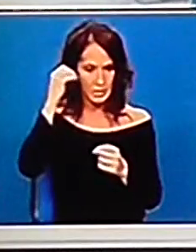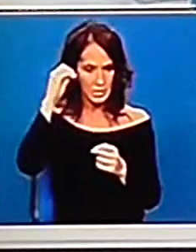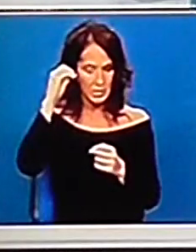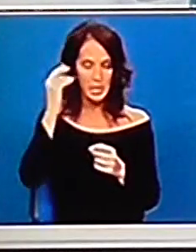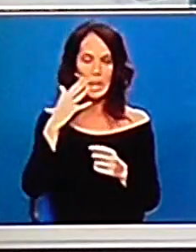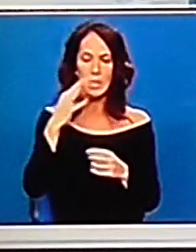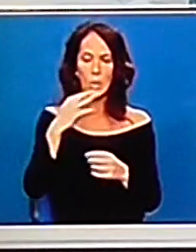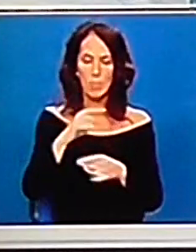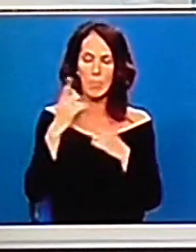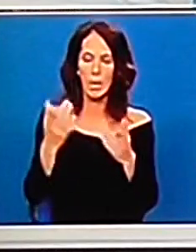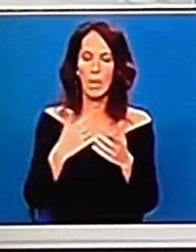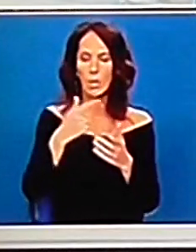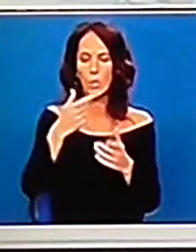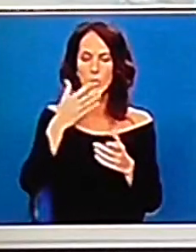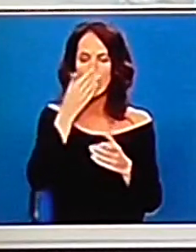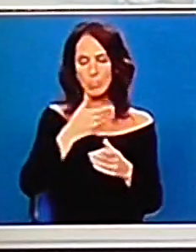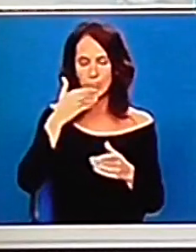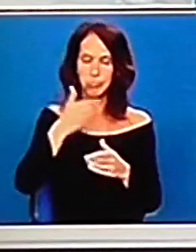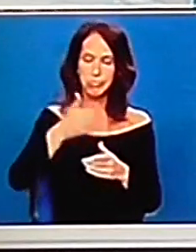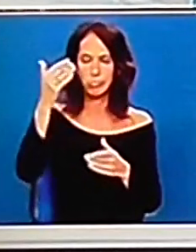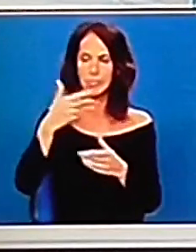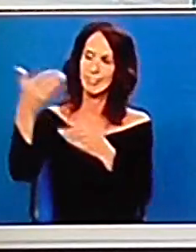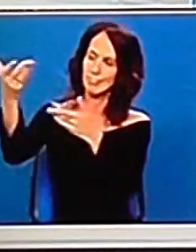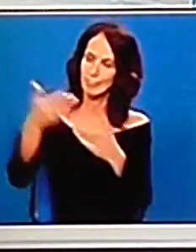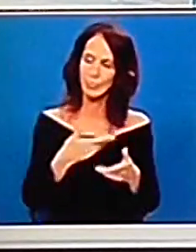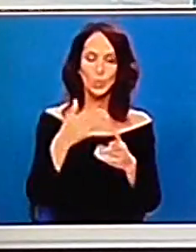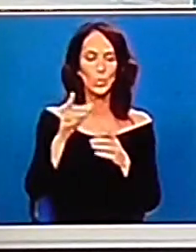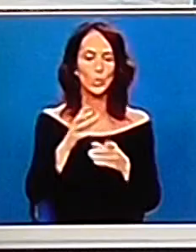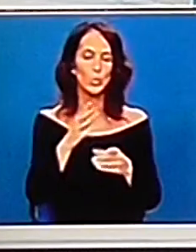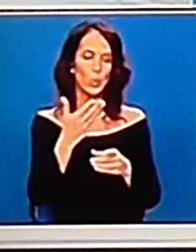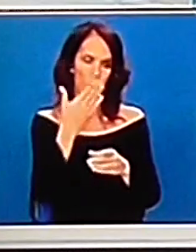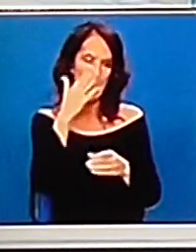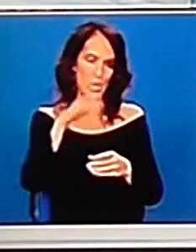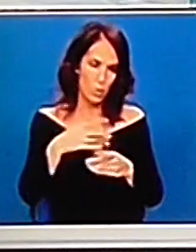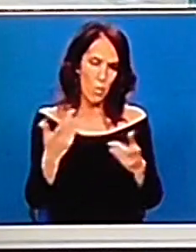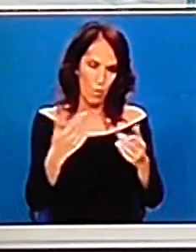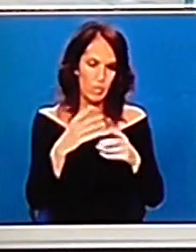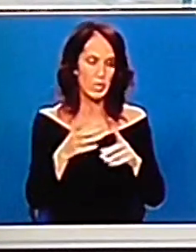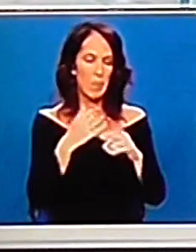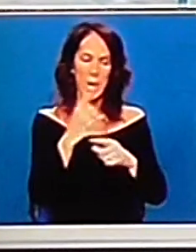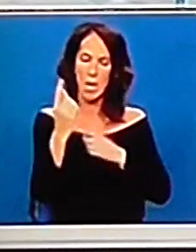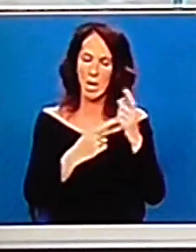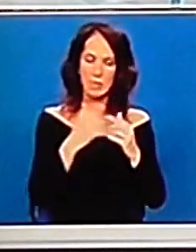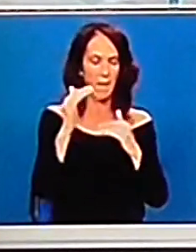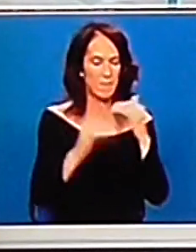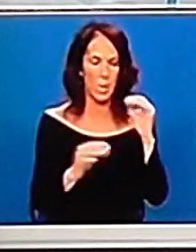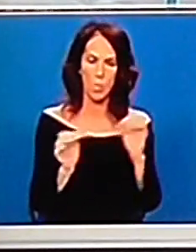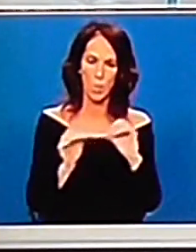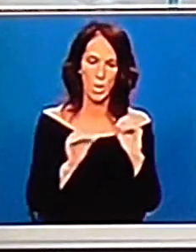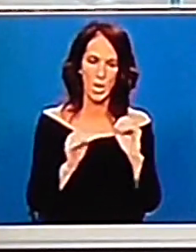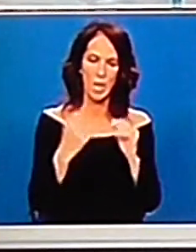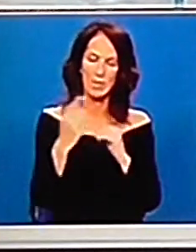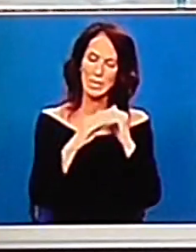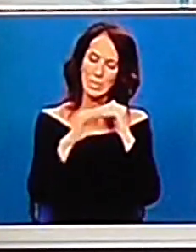em acolher os mais novos clones muitas vezes com preocupações de medidas com com falta de senso com desequilíbrio não há ninguém